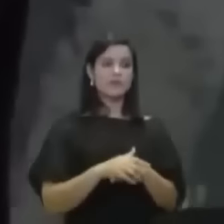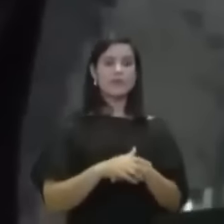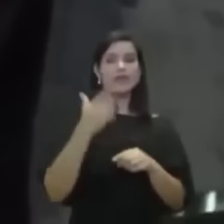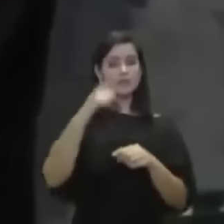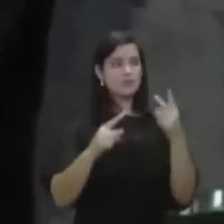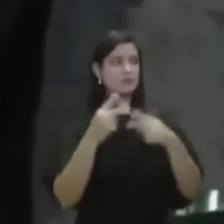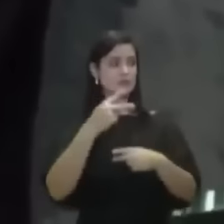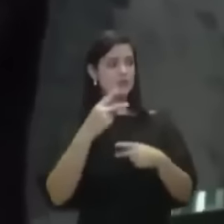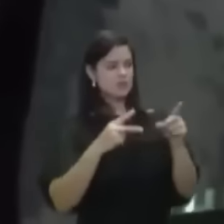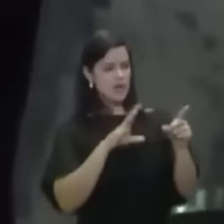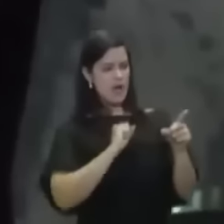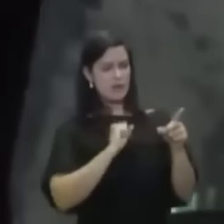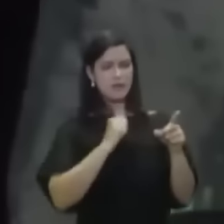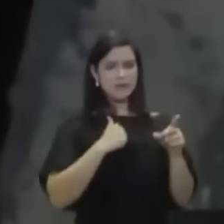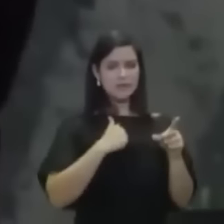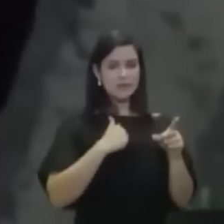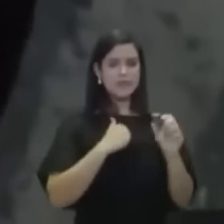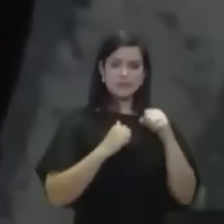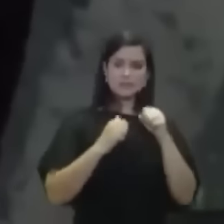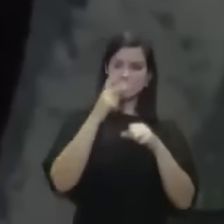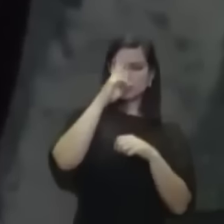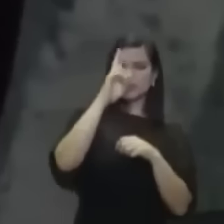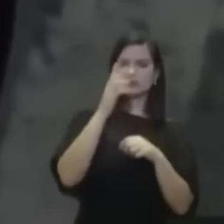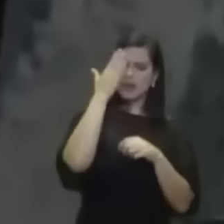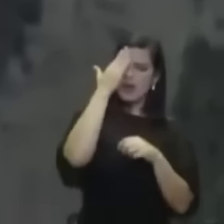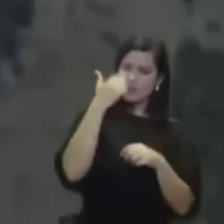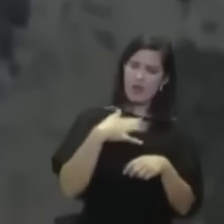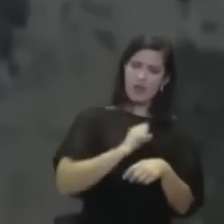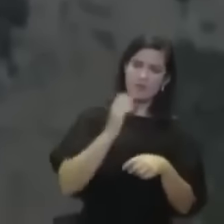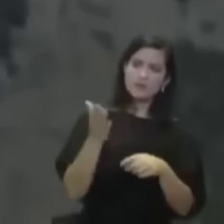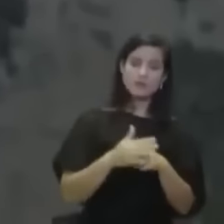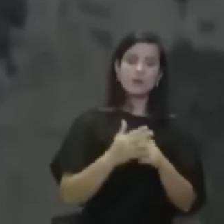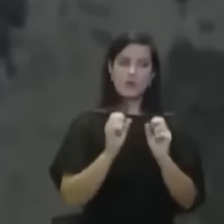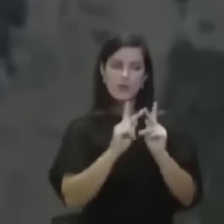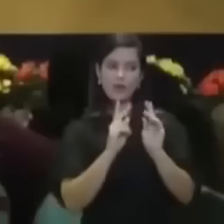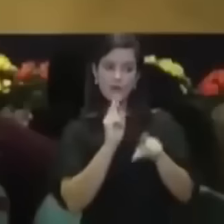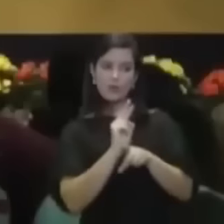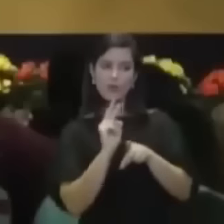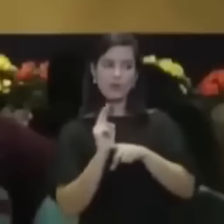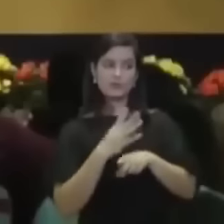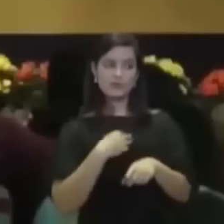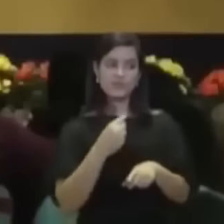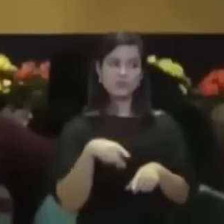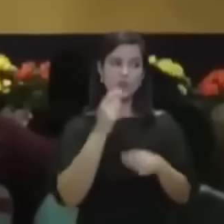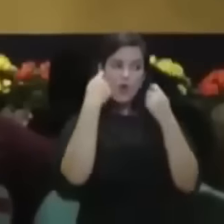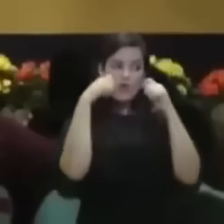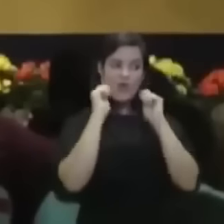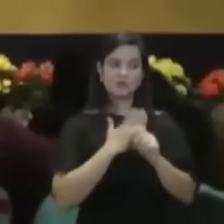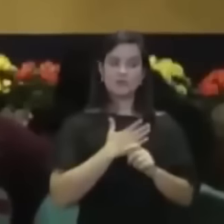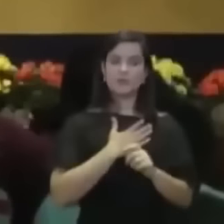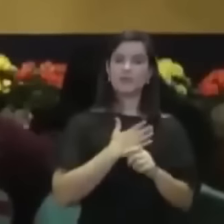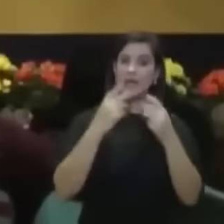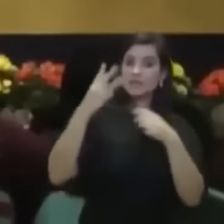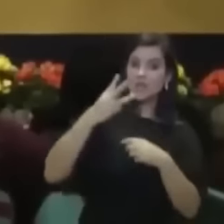pergunta se ama mais não, só pergunta se ama. Sim, Senhor, tu sabes que eu te amo, então pastorei as minhas ovelhas. Aí Jesus pergunta a terceira vez: Simão,